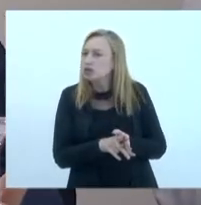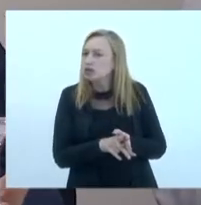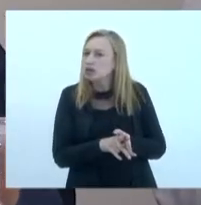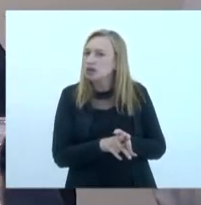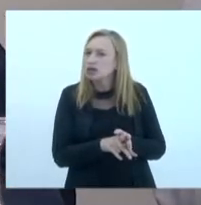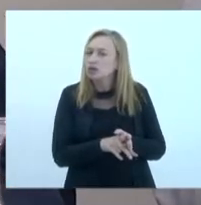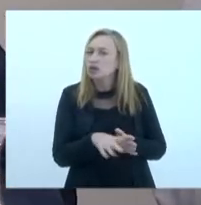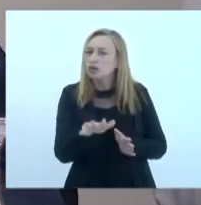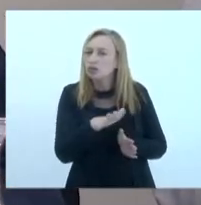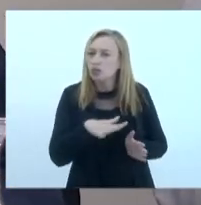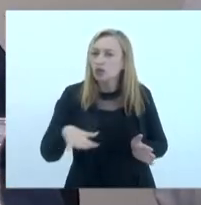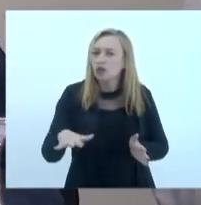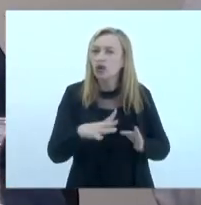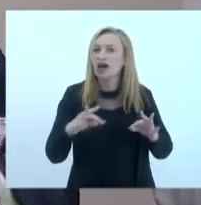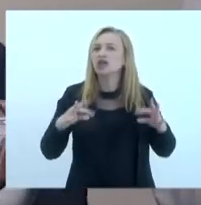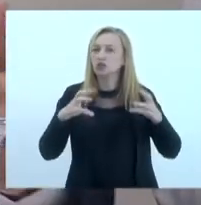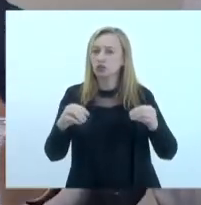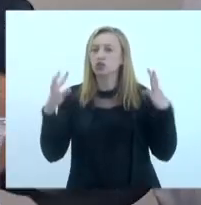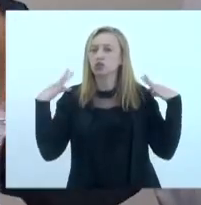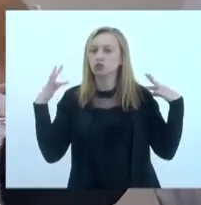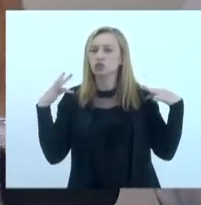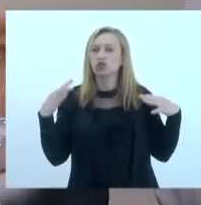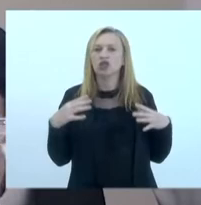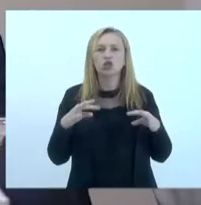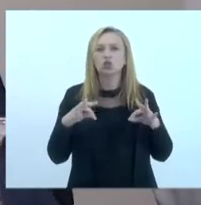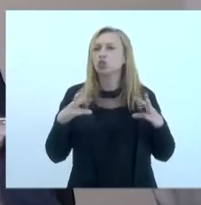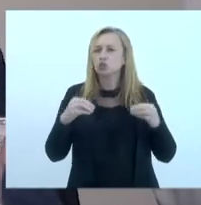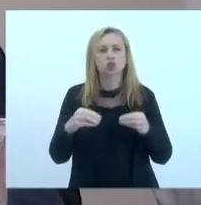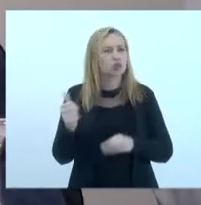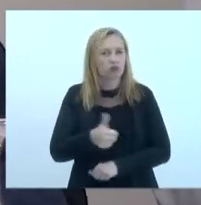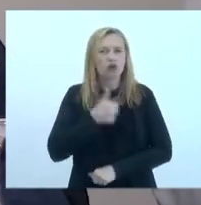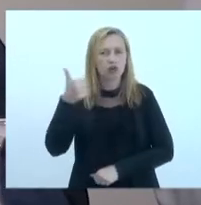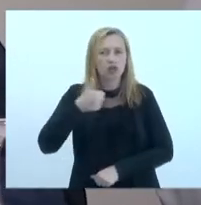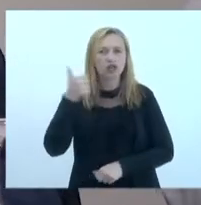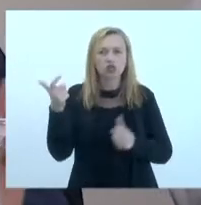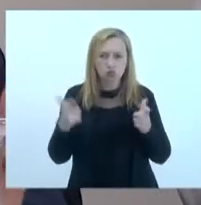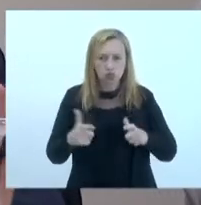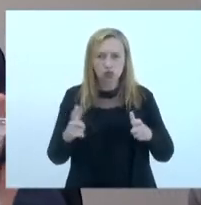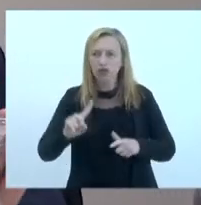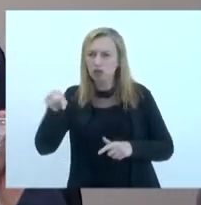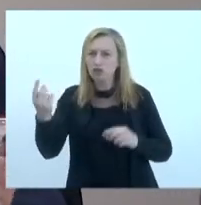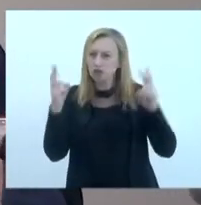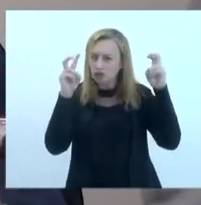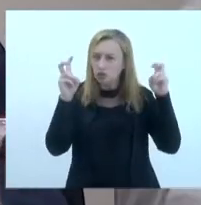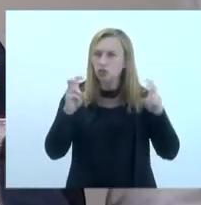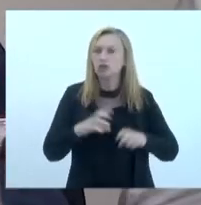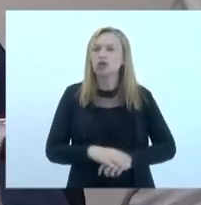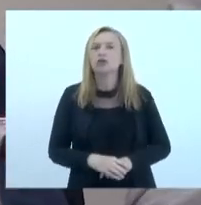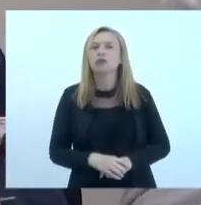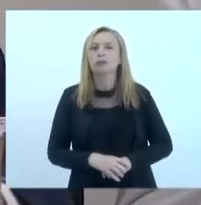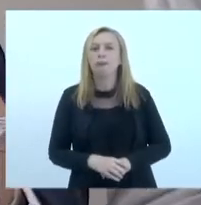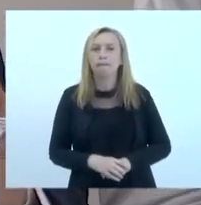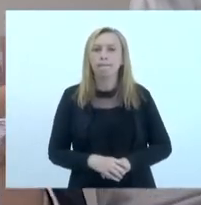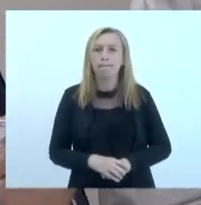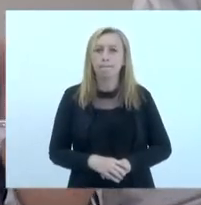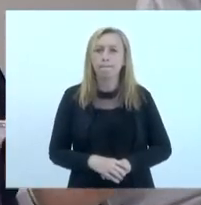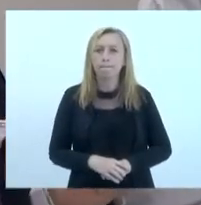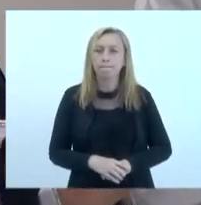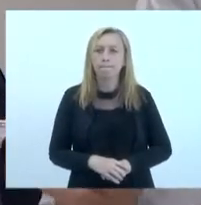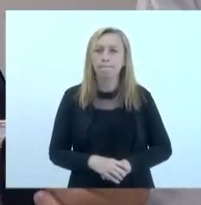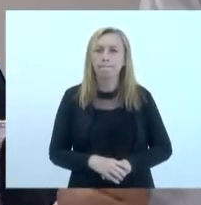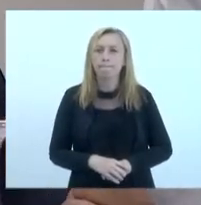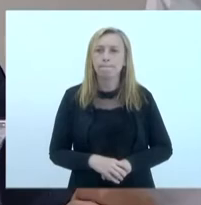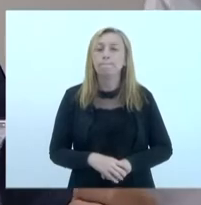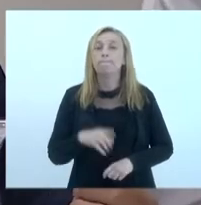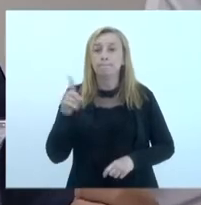para a região inteira sobre turismo, sinalização, melhorias, entre outras questões. E lá a